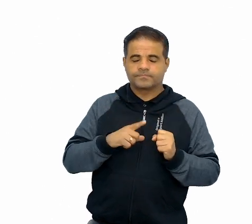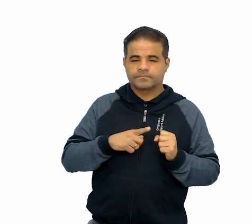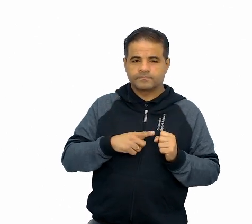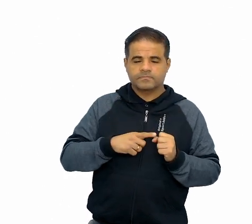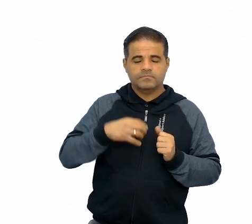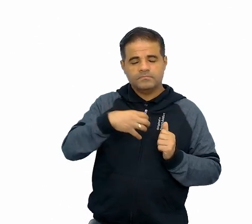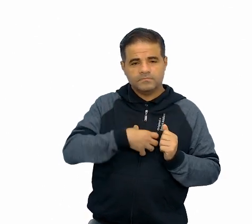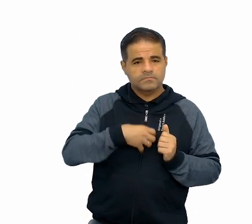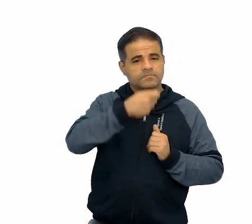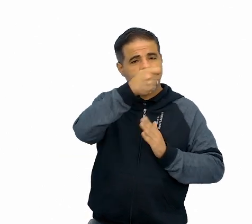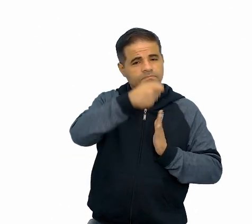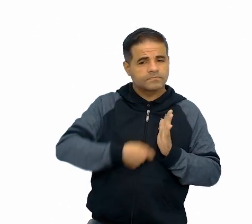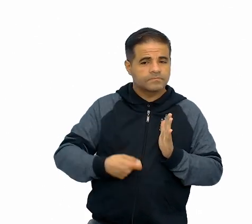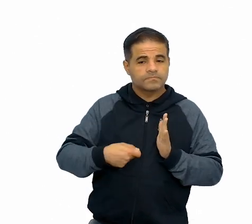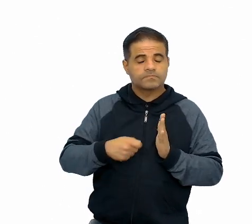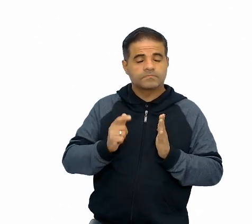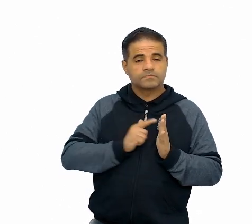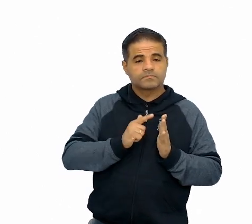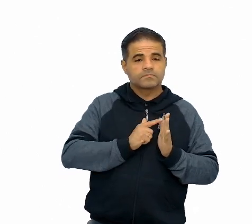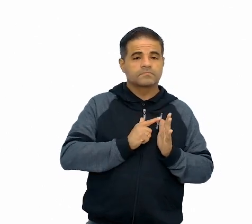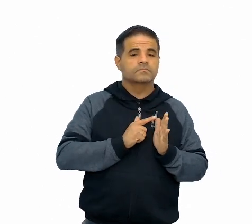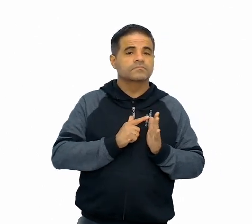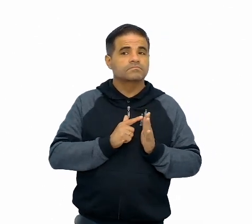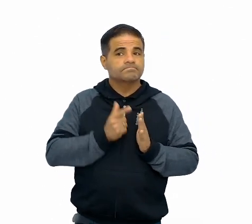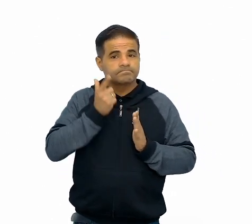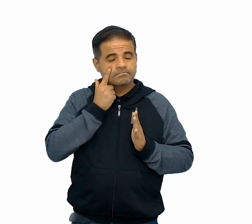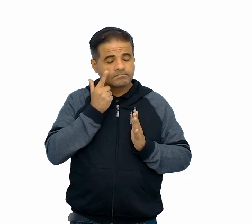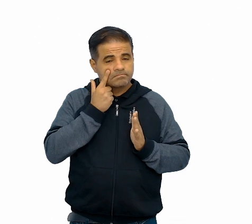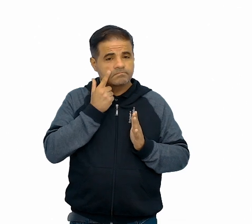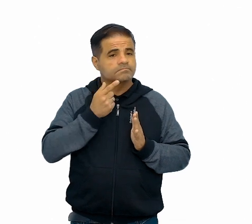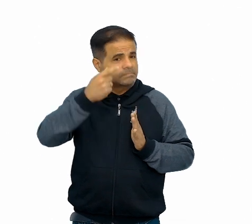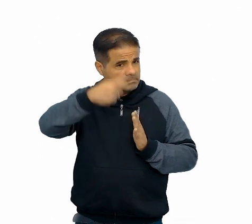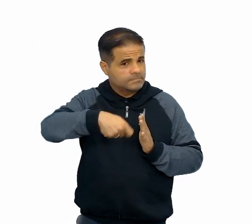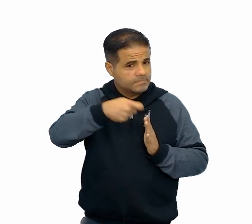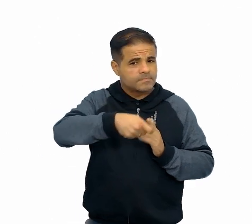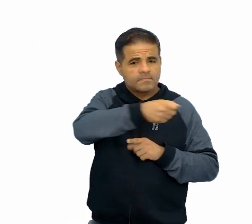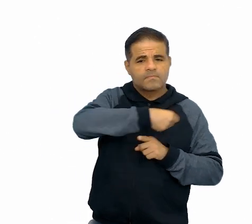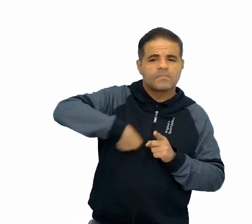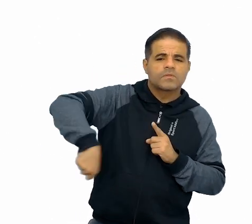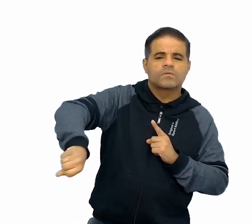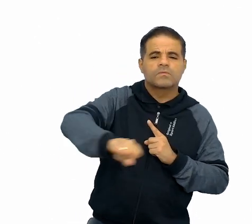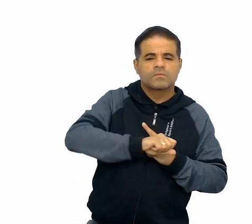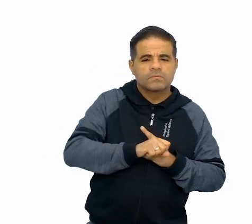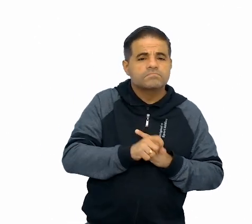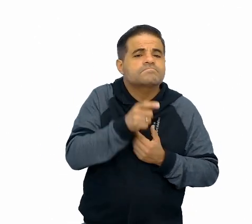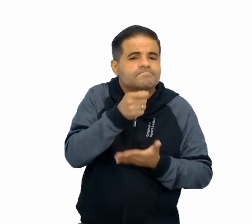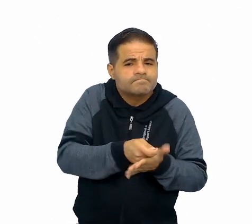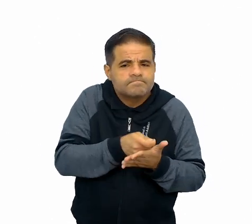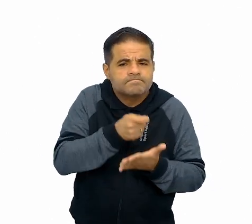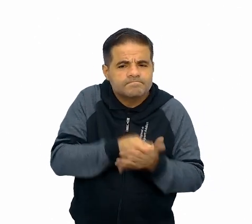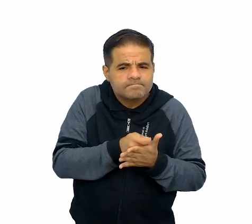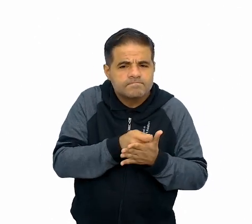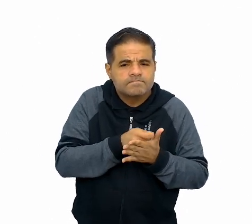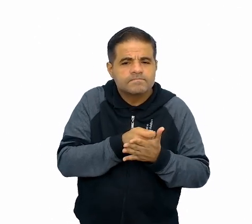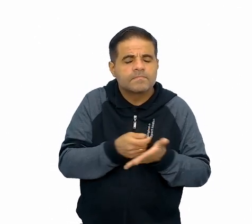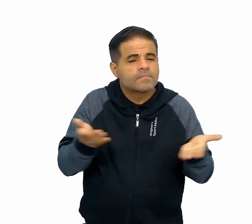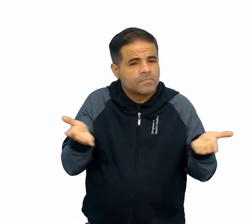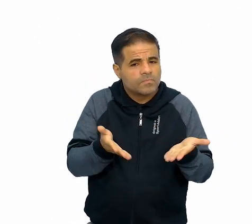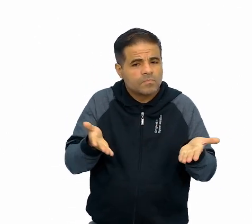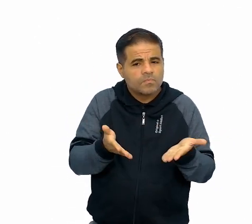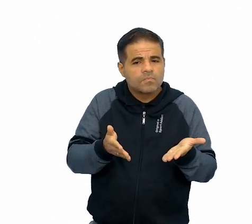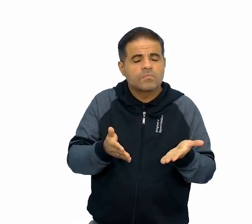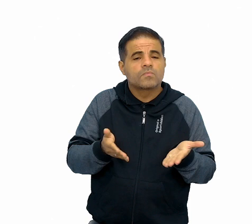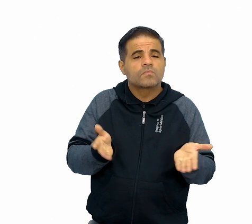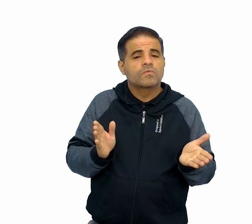do escritor, diante das necessidades sociais exigidas, né? E agora nós vamos